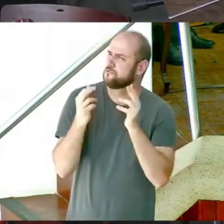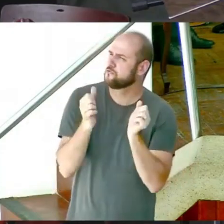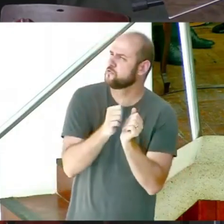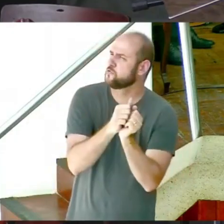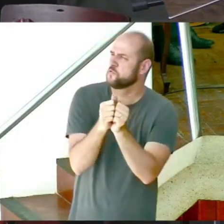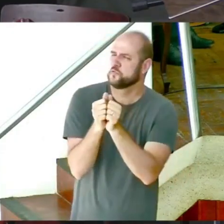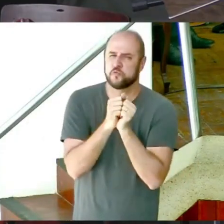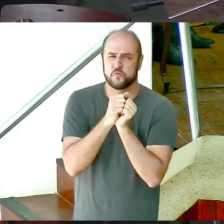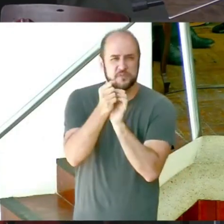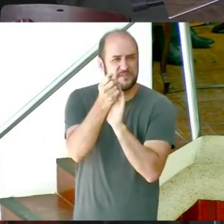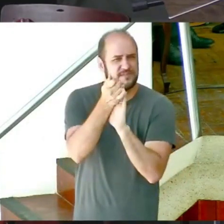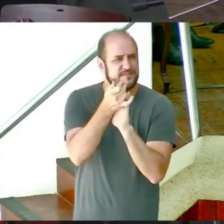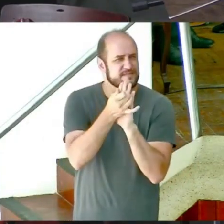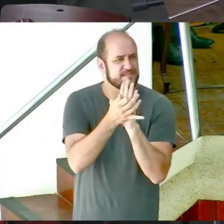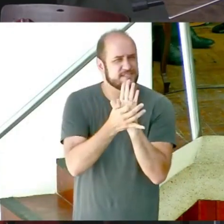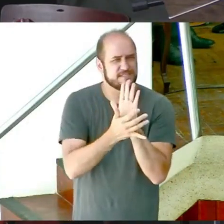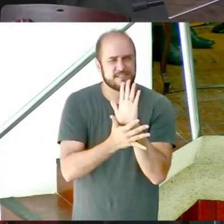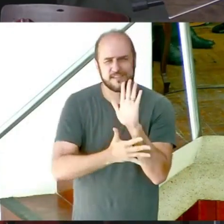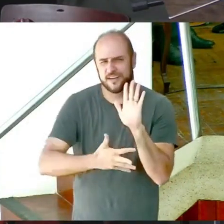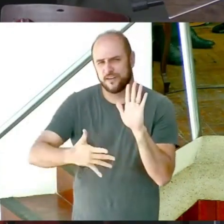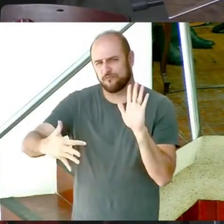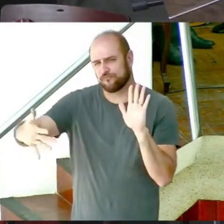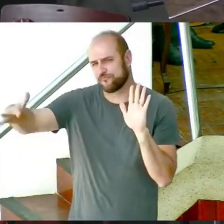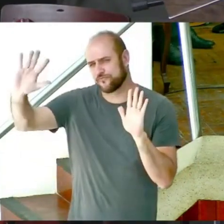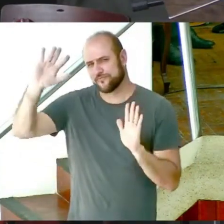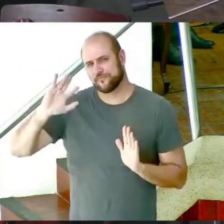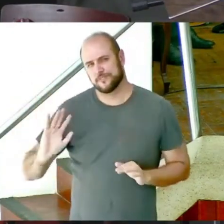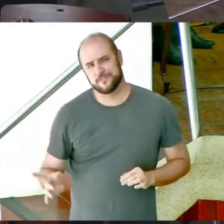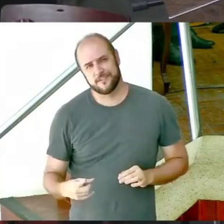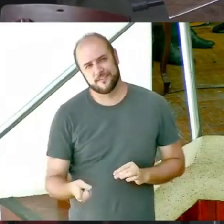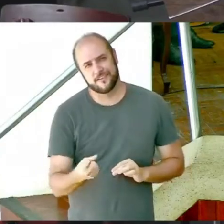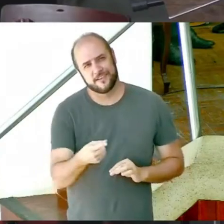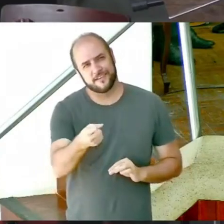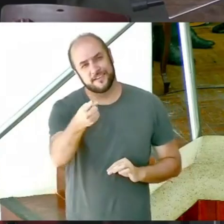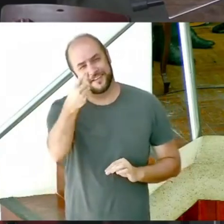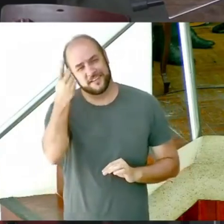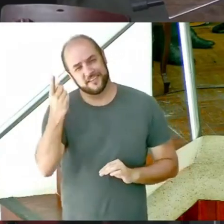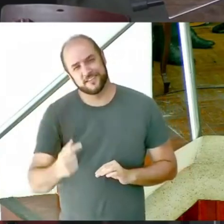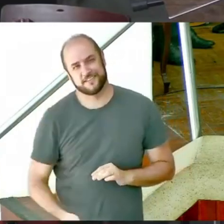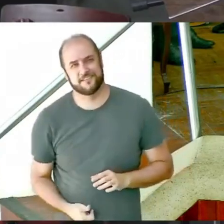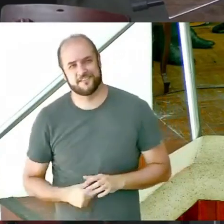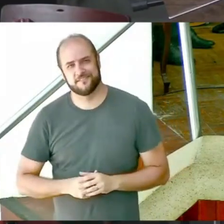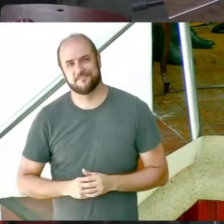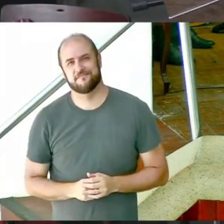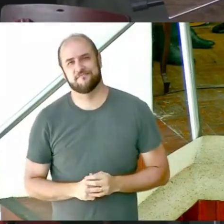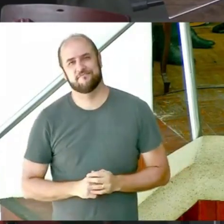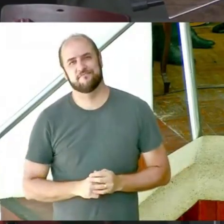pelos séculos dos séculos, ou para todo o sempre, para todo sempre.